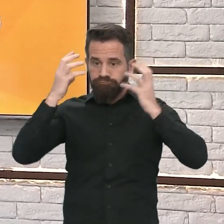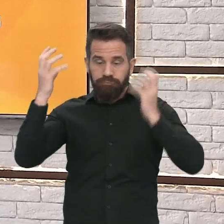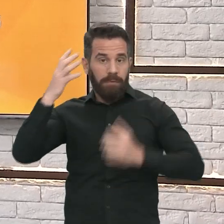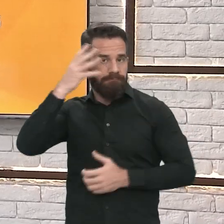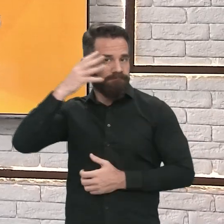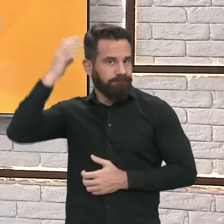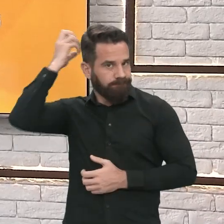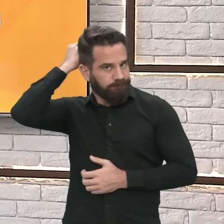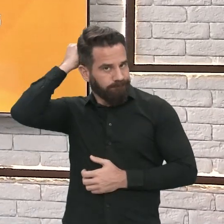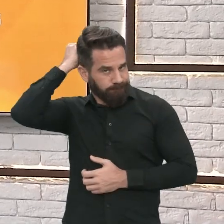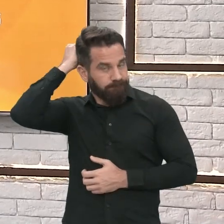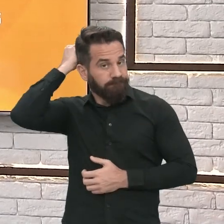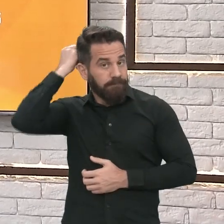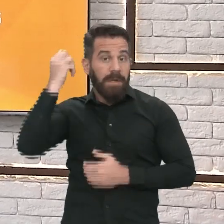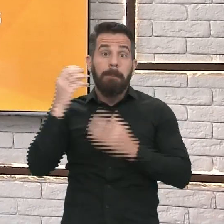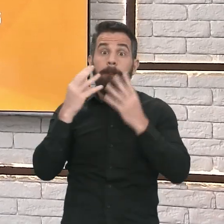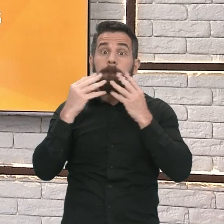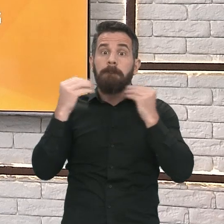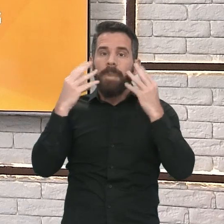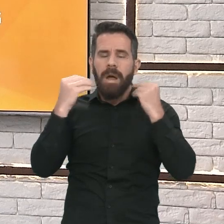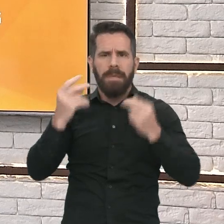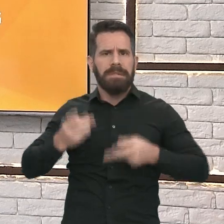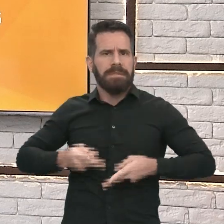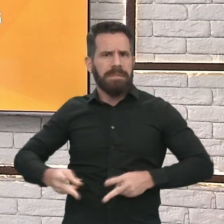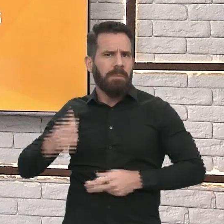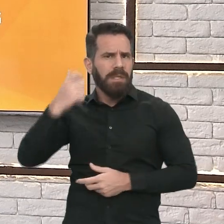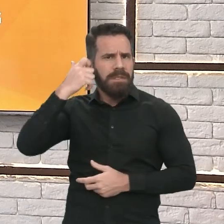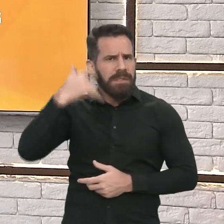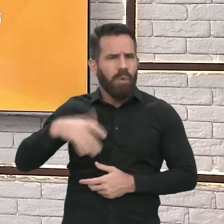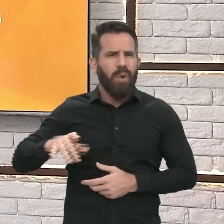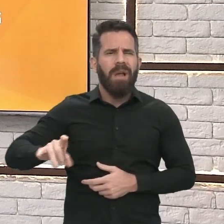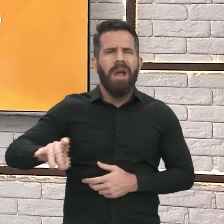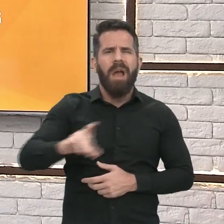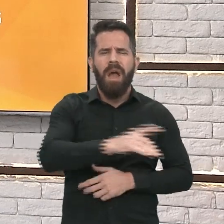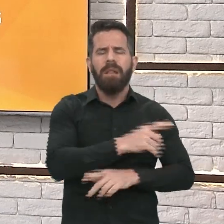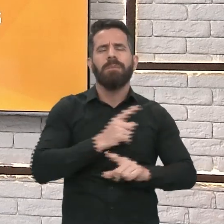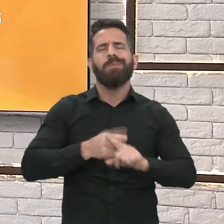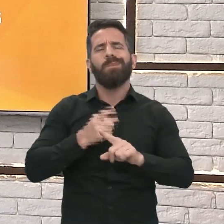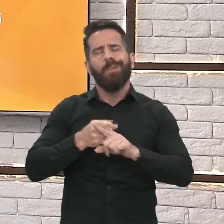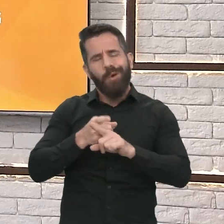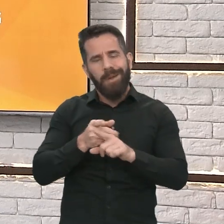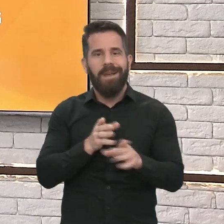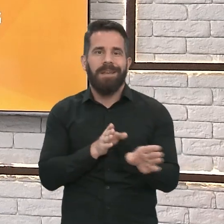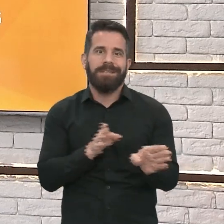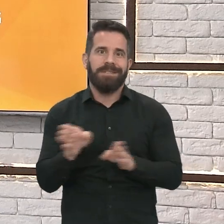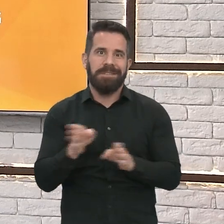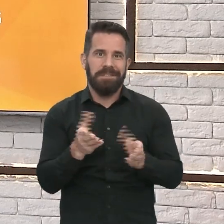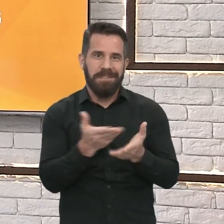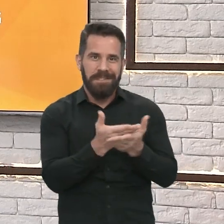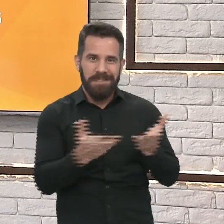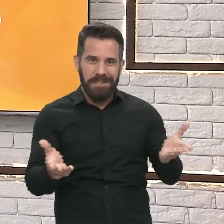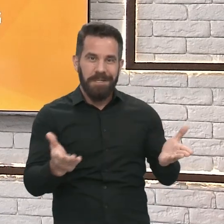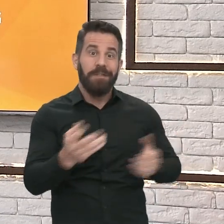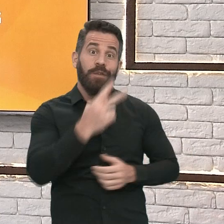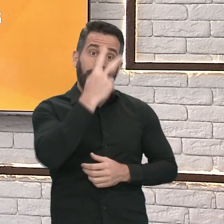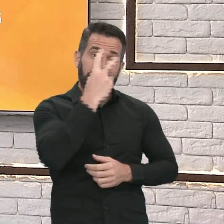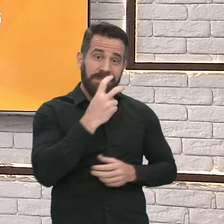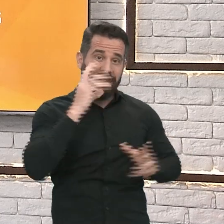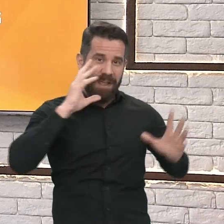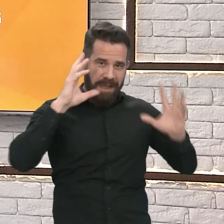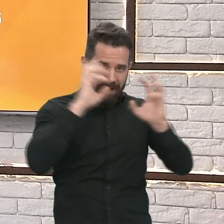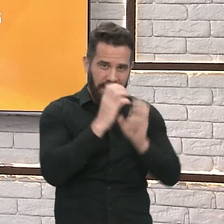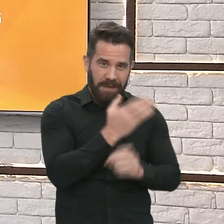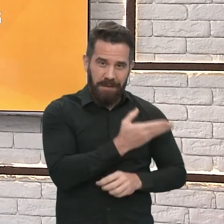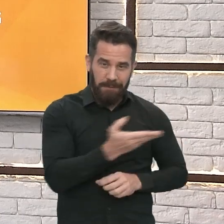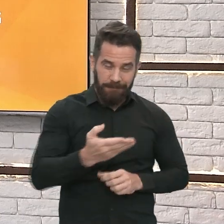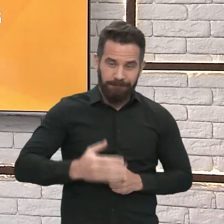barba. Eu sempre faço a descrição de todas as pessoas que aparecem aqui na telinha para tornar a programação mais acessível ao nosso público cego e de